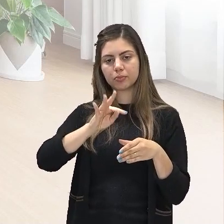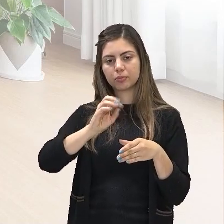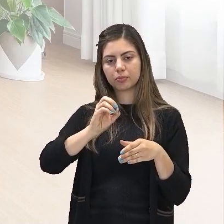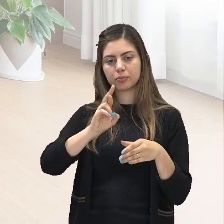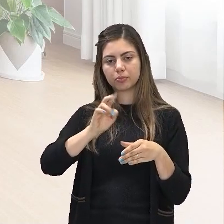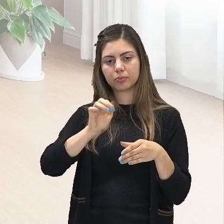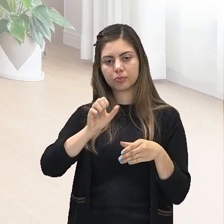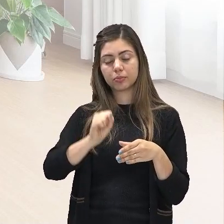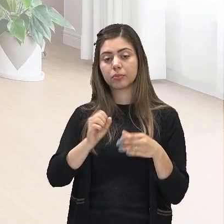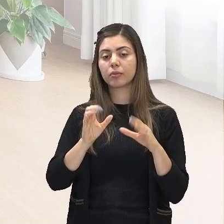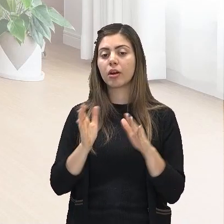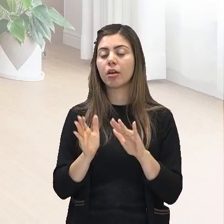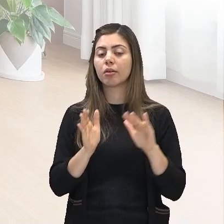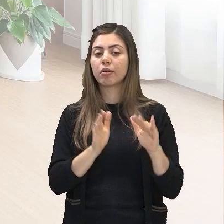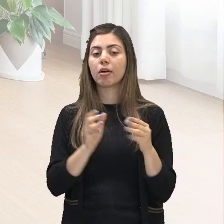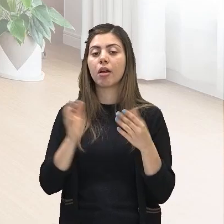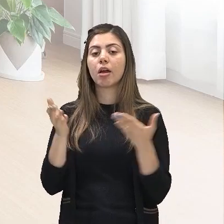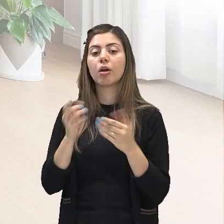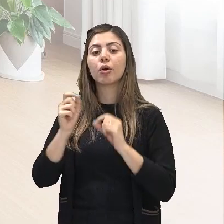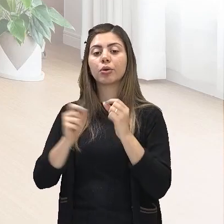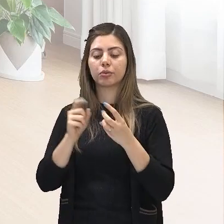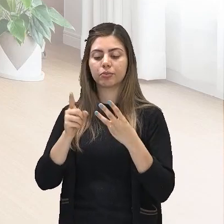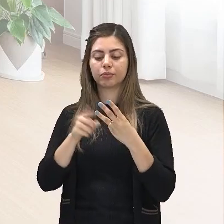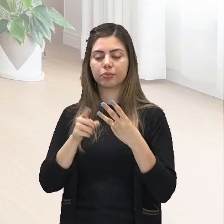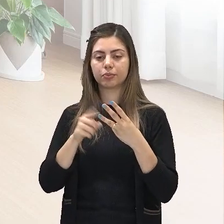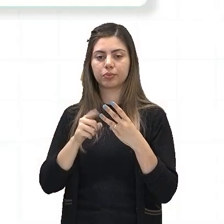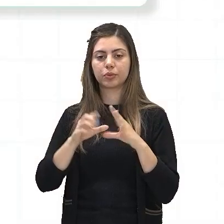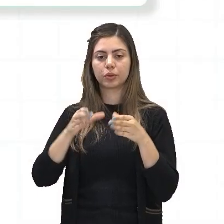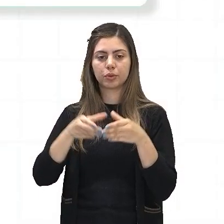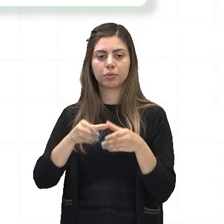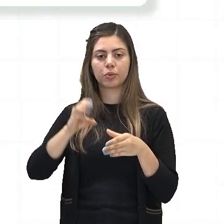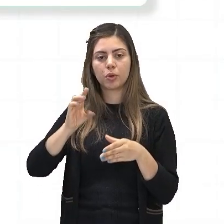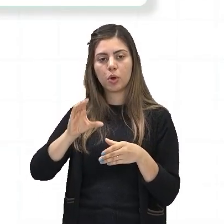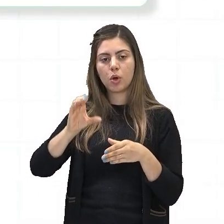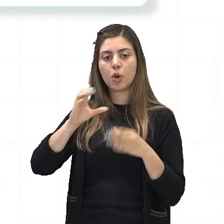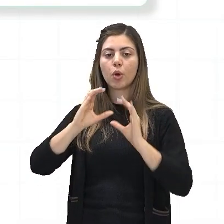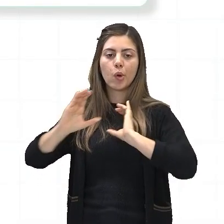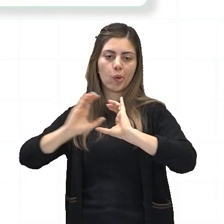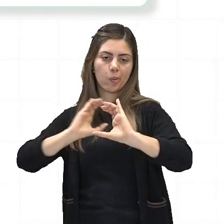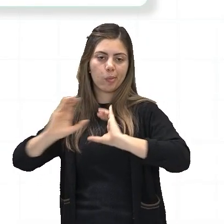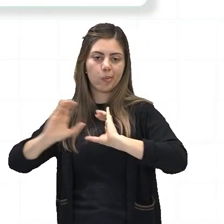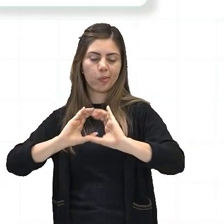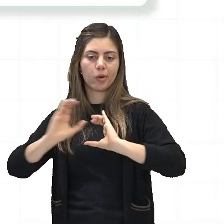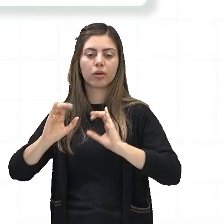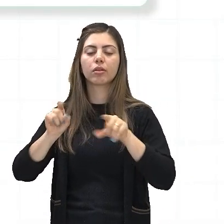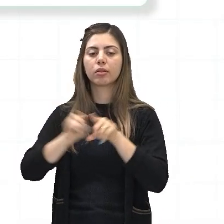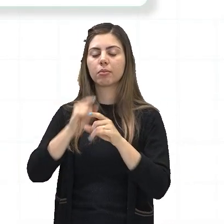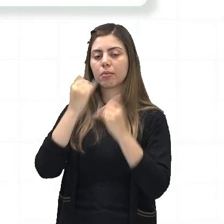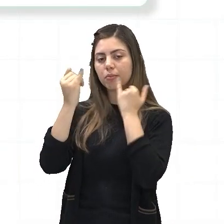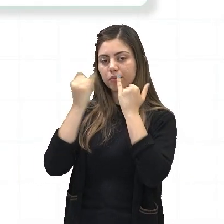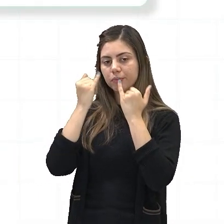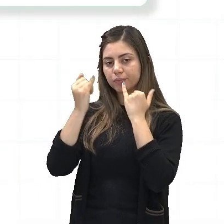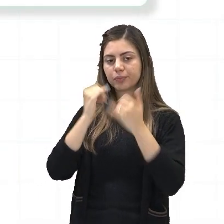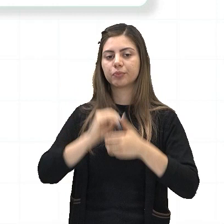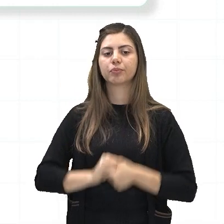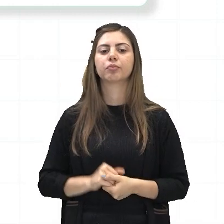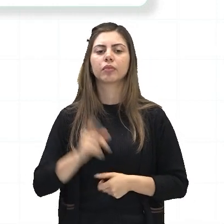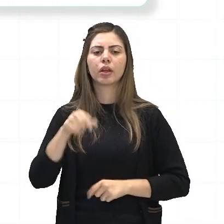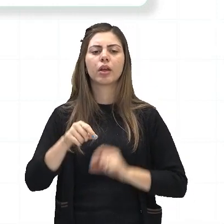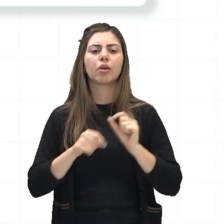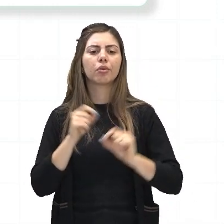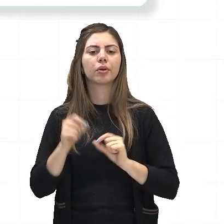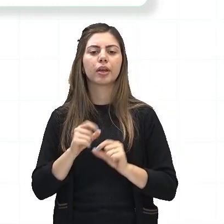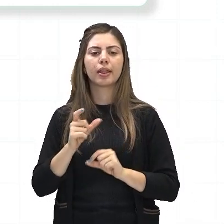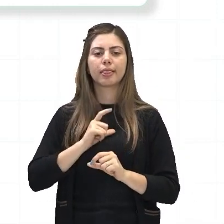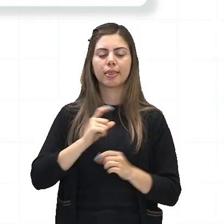deles, agora a gente vai conhecer os comunicadores e informativos. Observa aí na nossa imagem. São considerados receptores